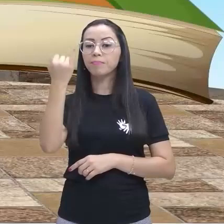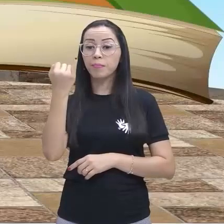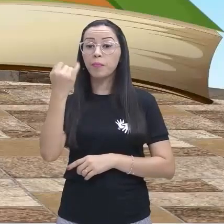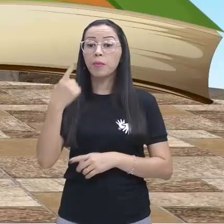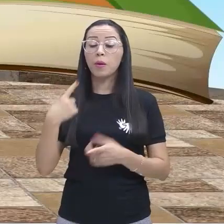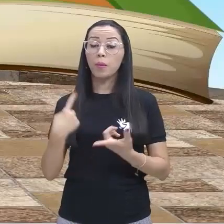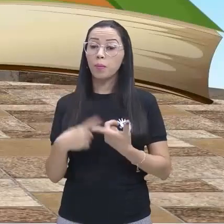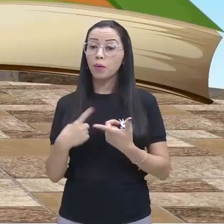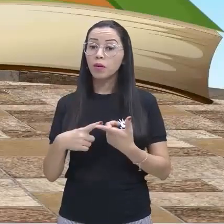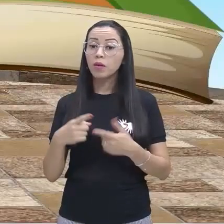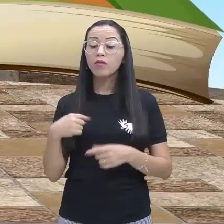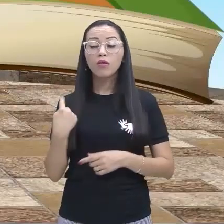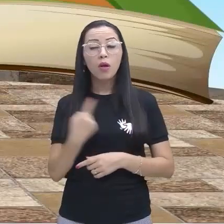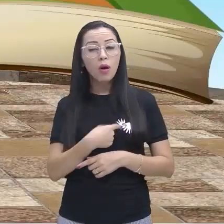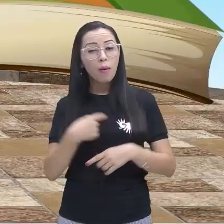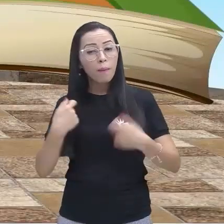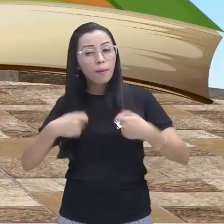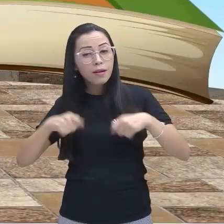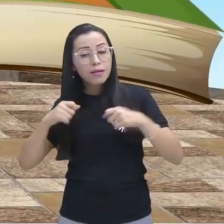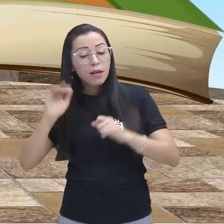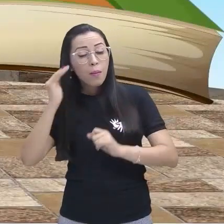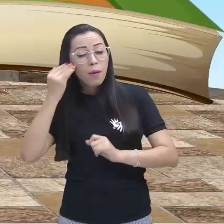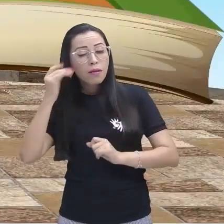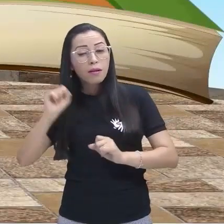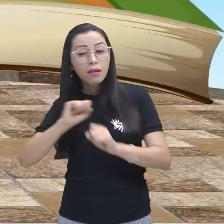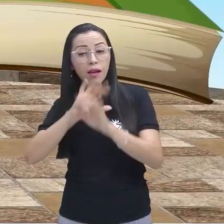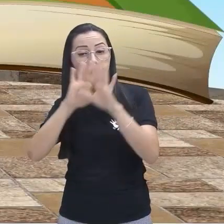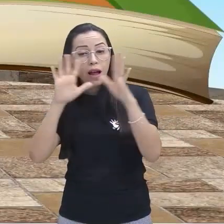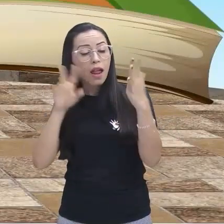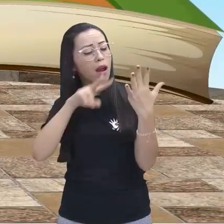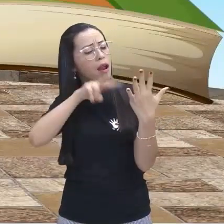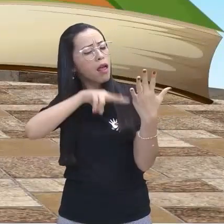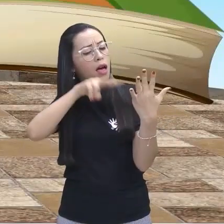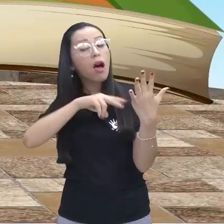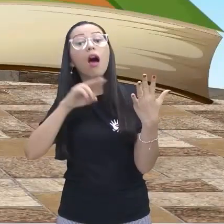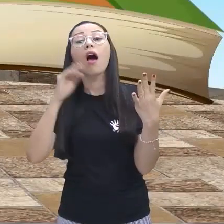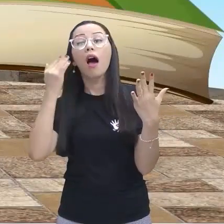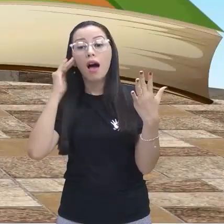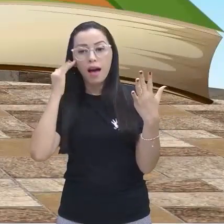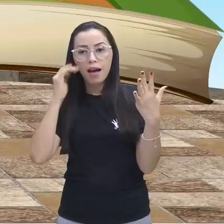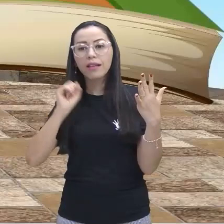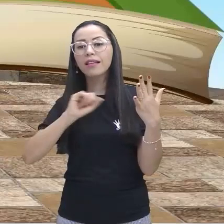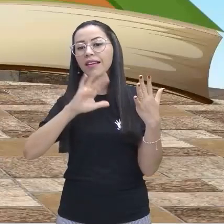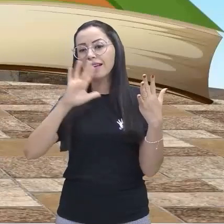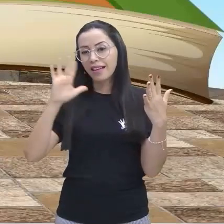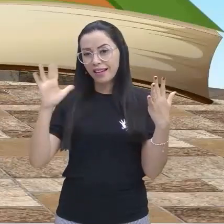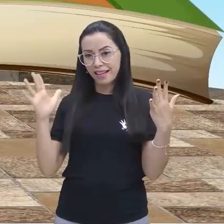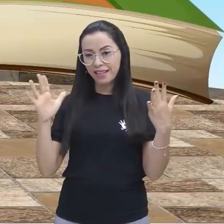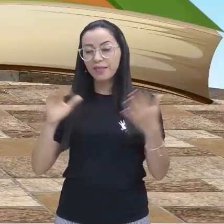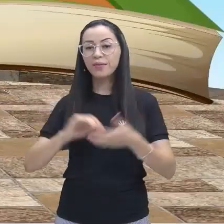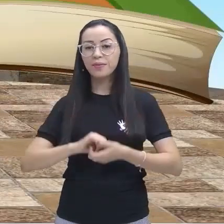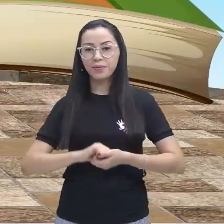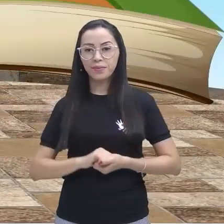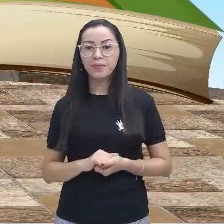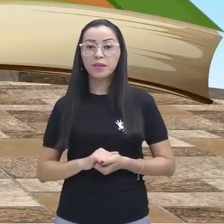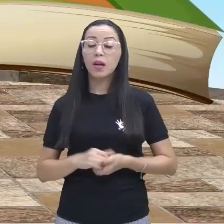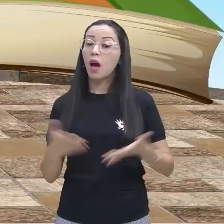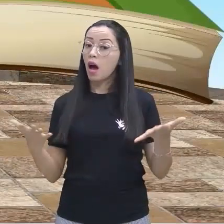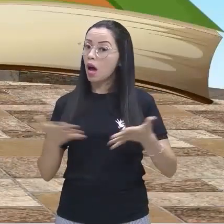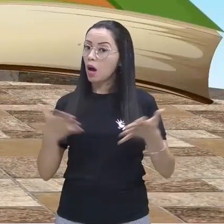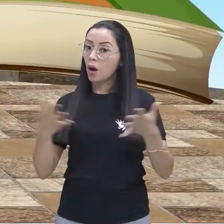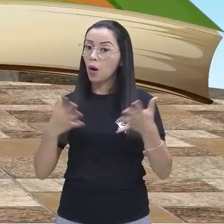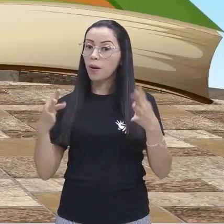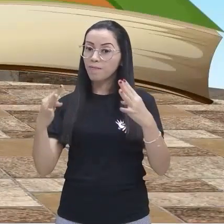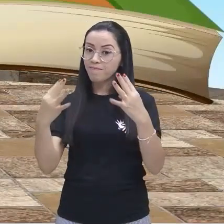nós devemos entender aquilo que lemos ou o que outras pessoas leem para nós. Vamos então ficar